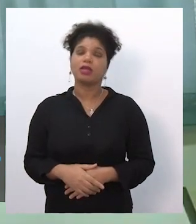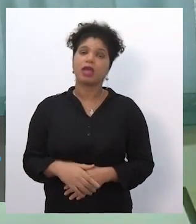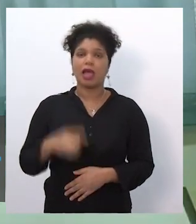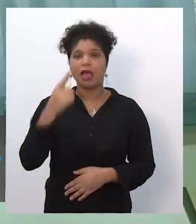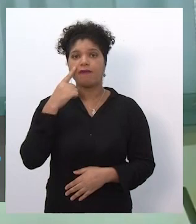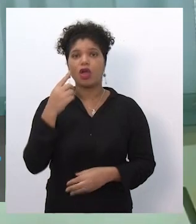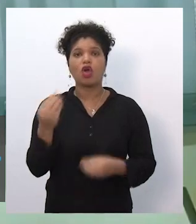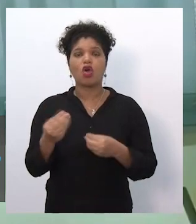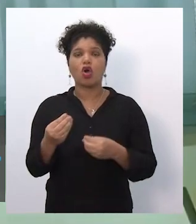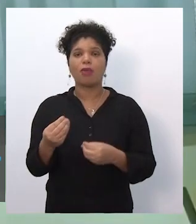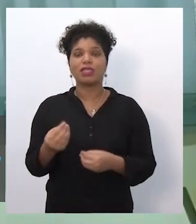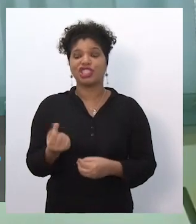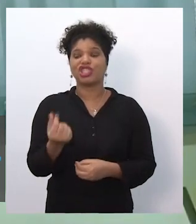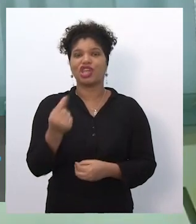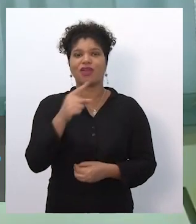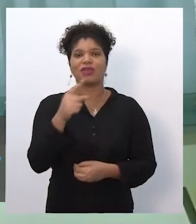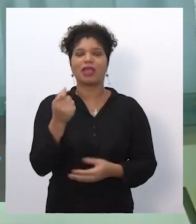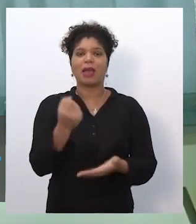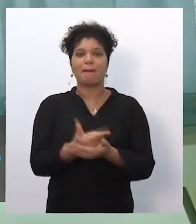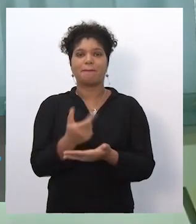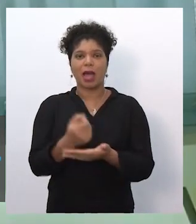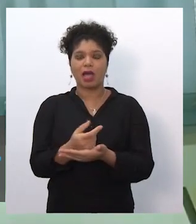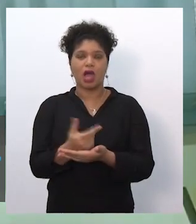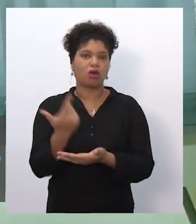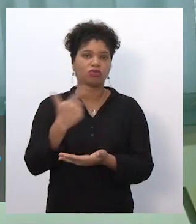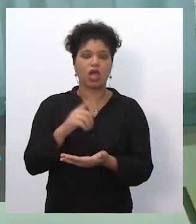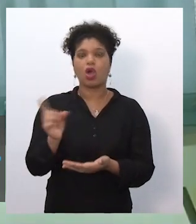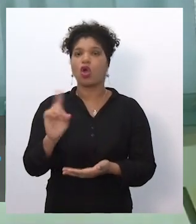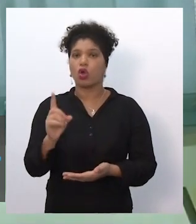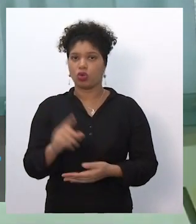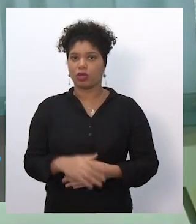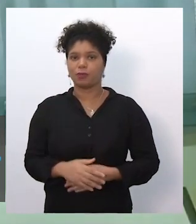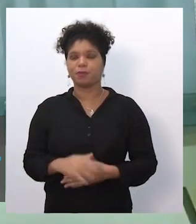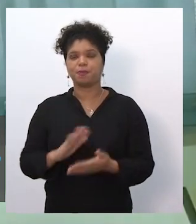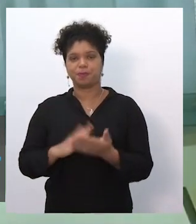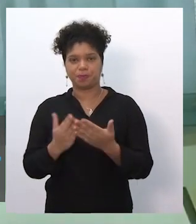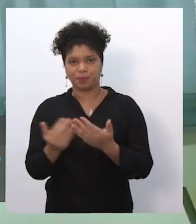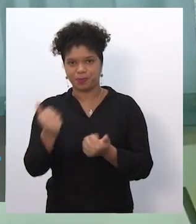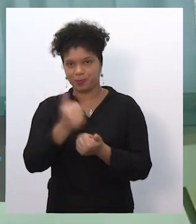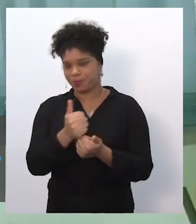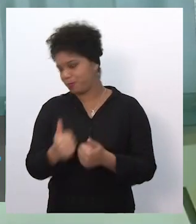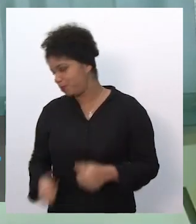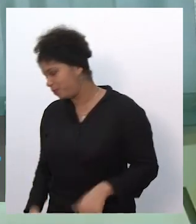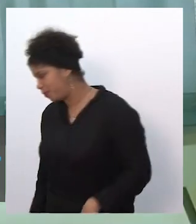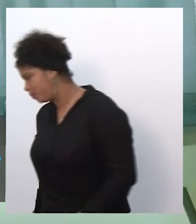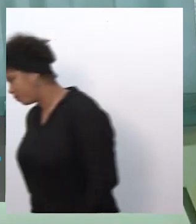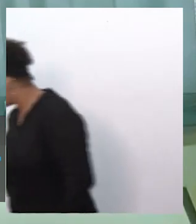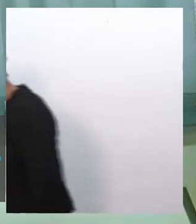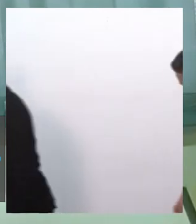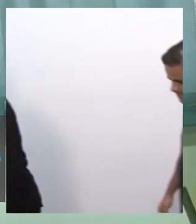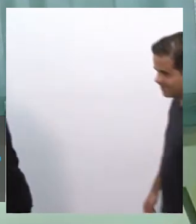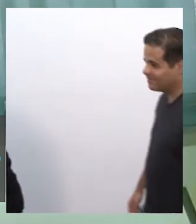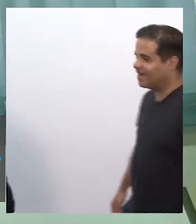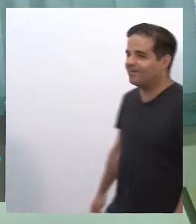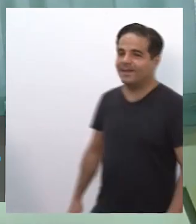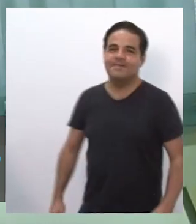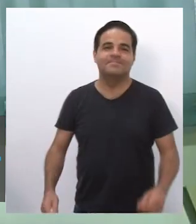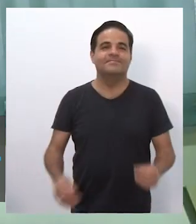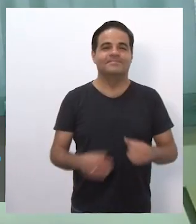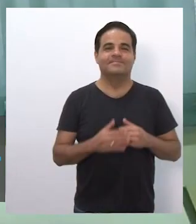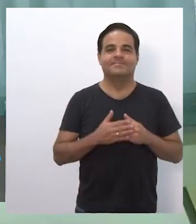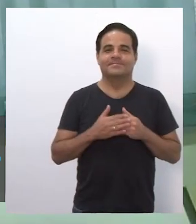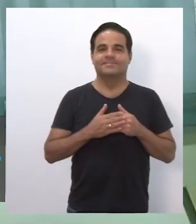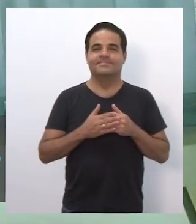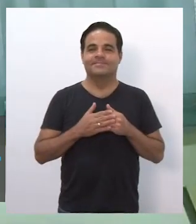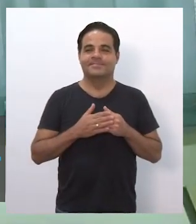e o bolso de cada um. Não é isso aí, Felipe? Ana, não sei se eu pude responder essa situação dos